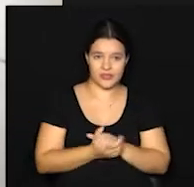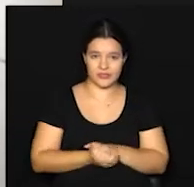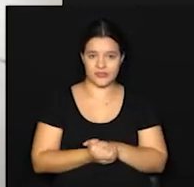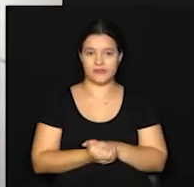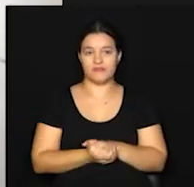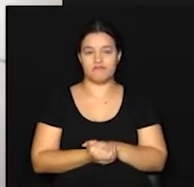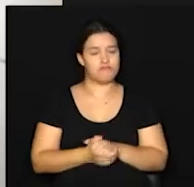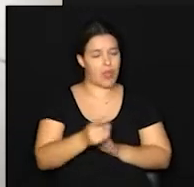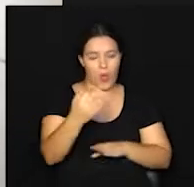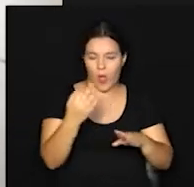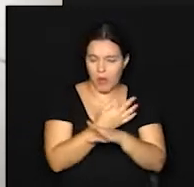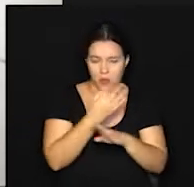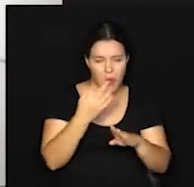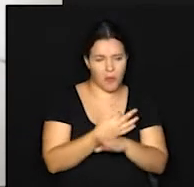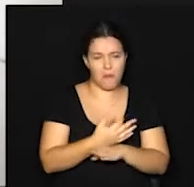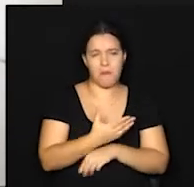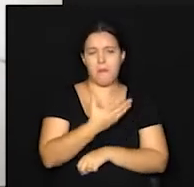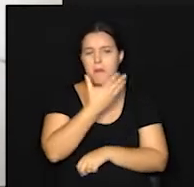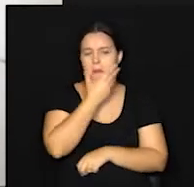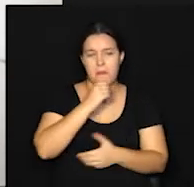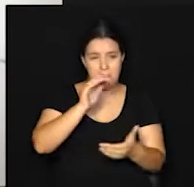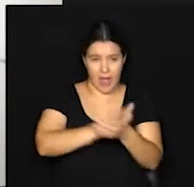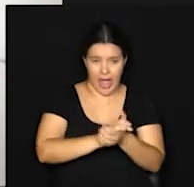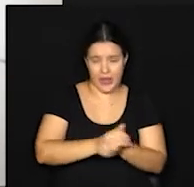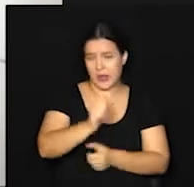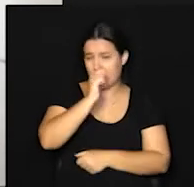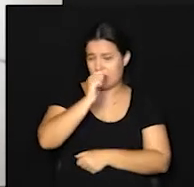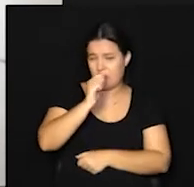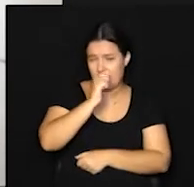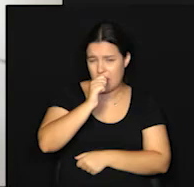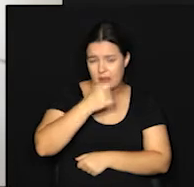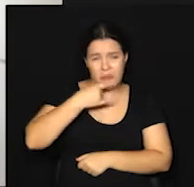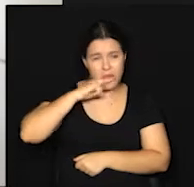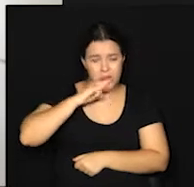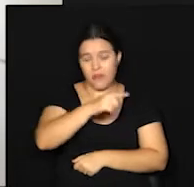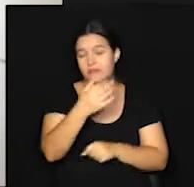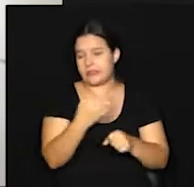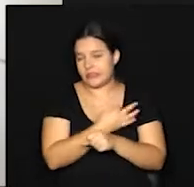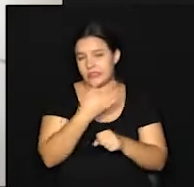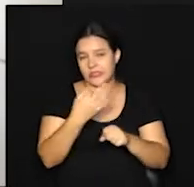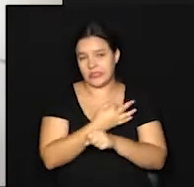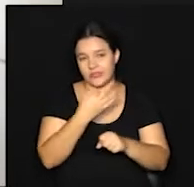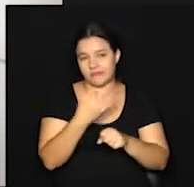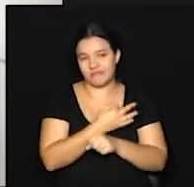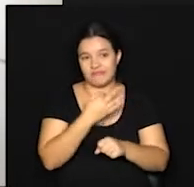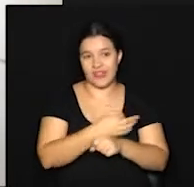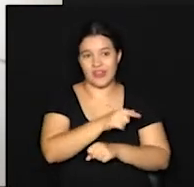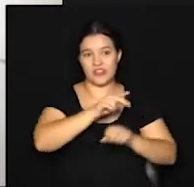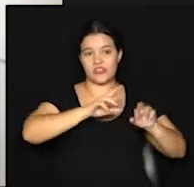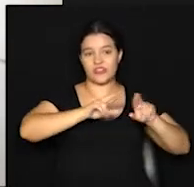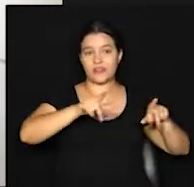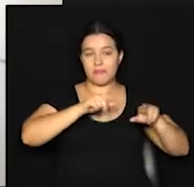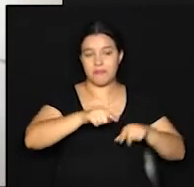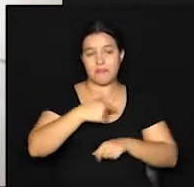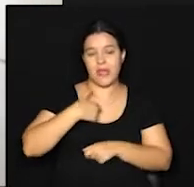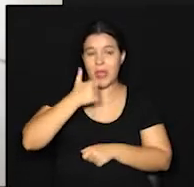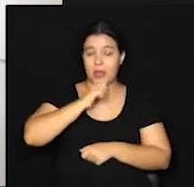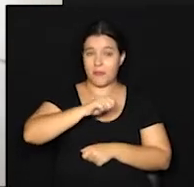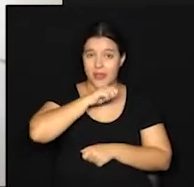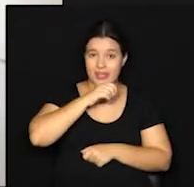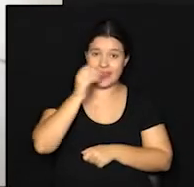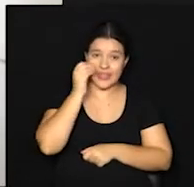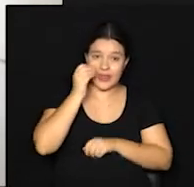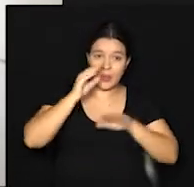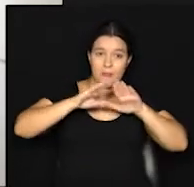marido alcoólatra, violento e tudo isso. Então, o caso da minha mãe era um caso diferente, porque ela tentou algumas vezes se separar